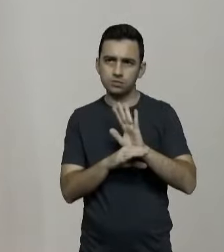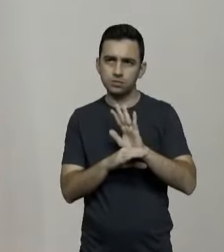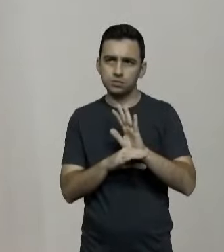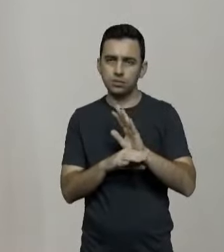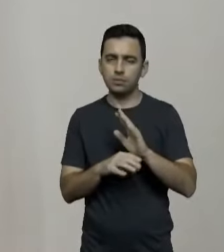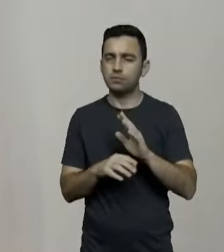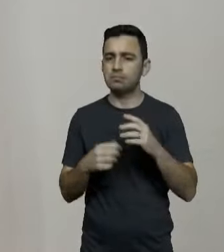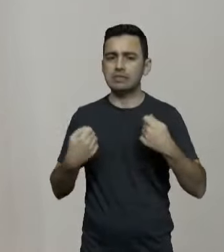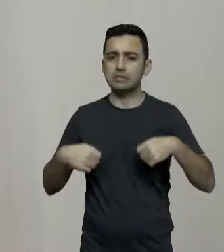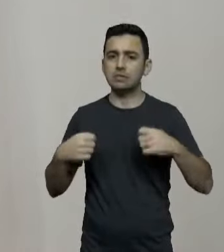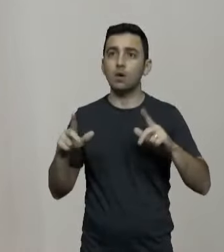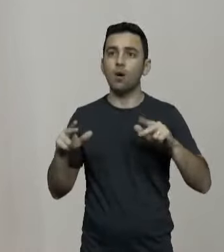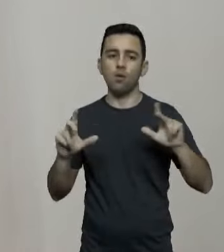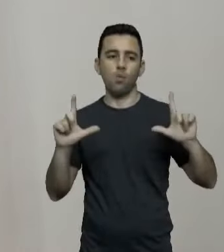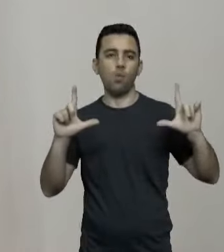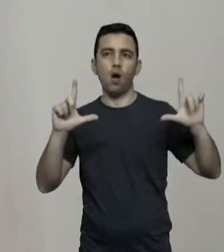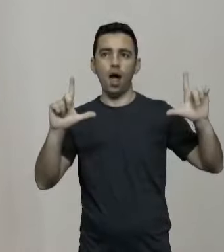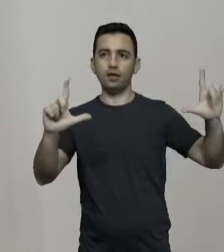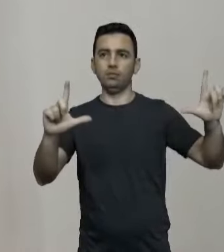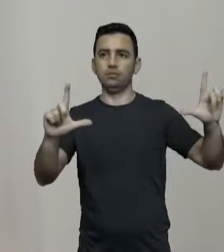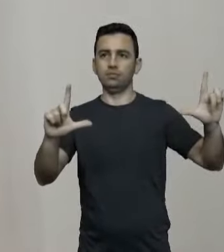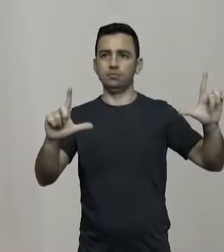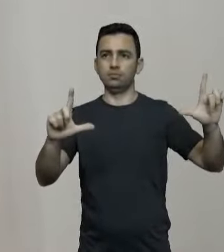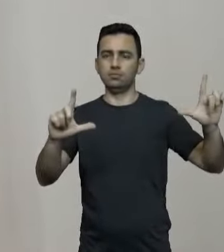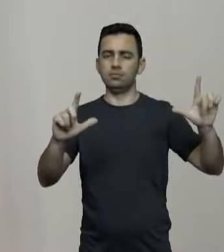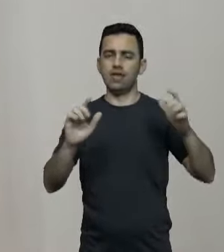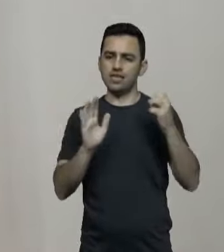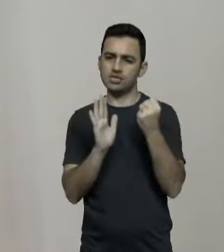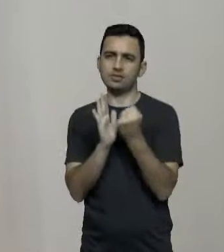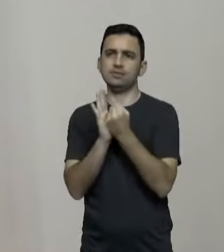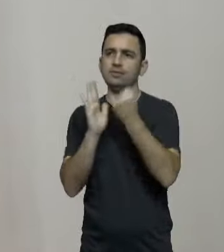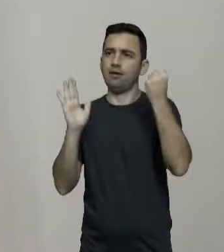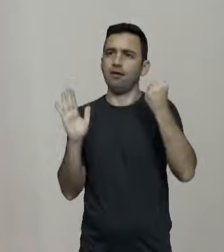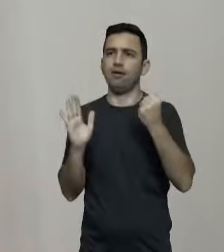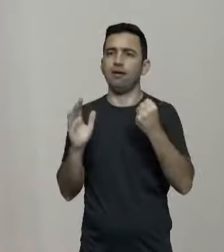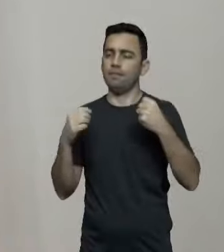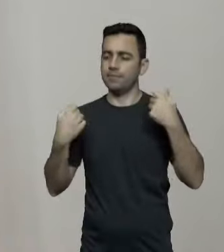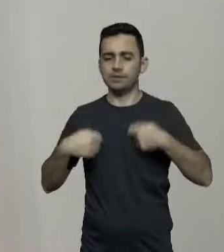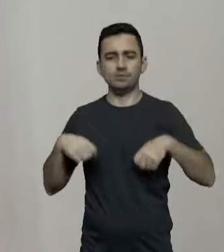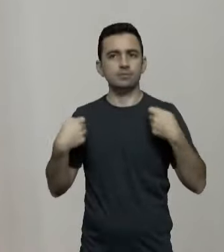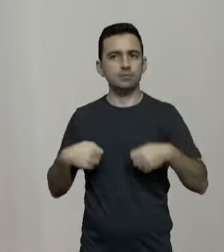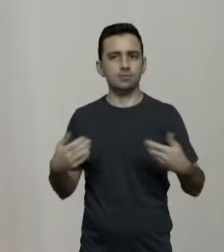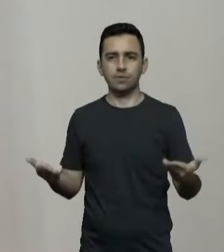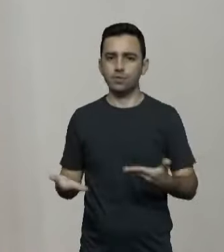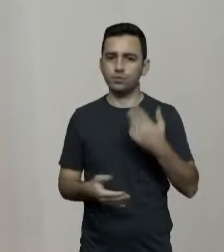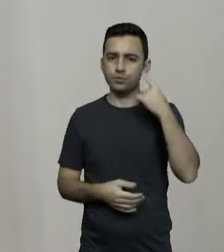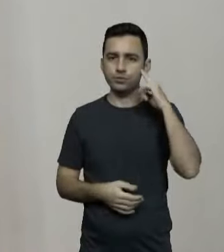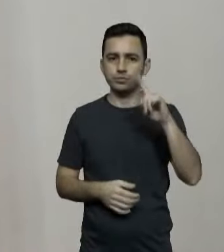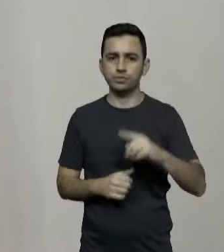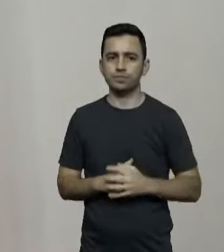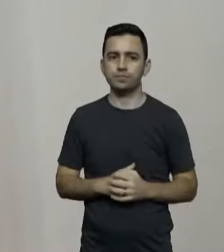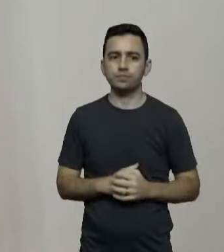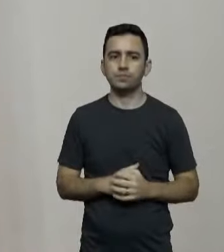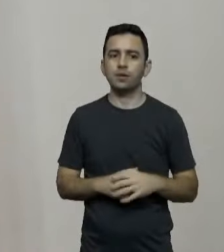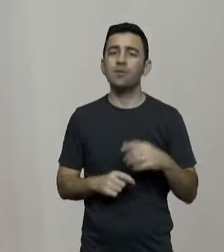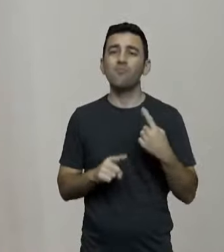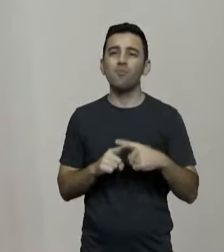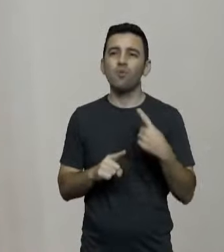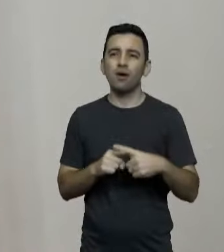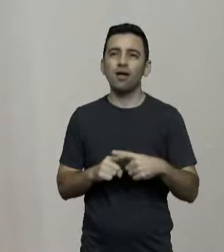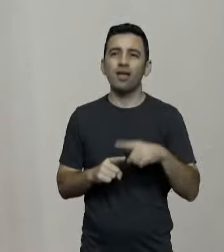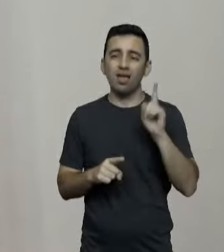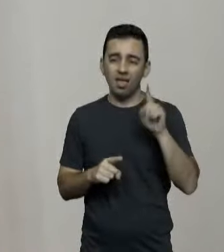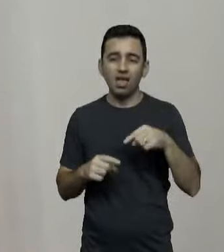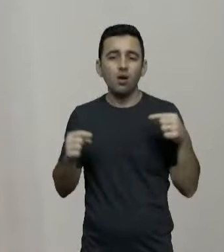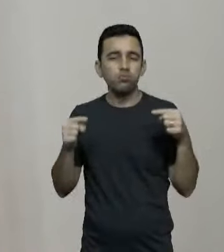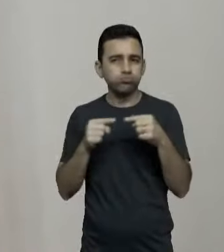quadro para ser colocado e registrado na data de hoje. Porque é a